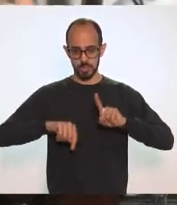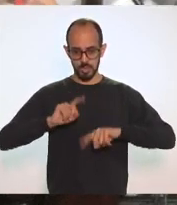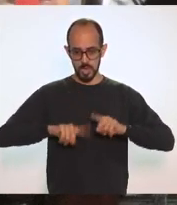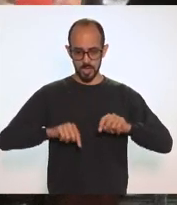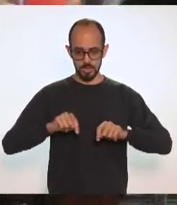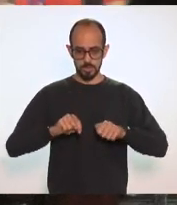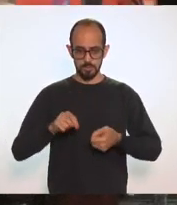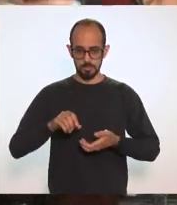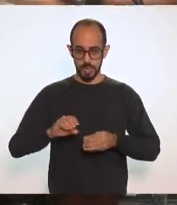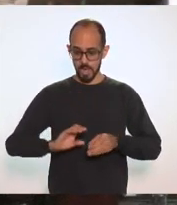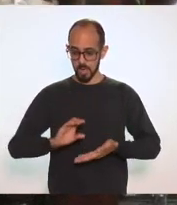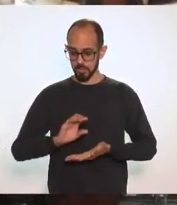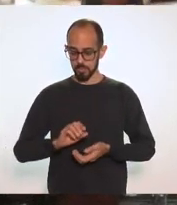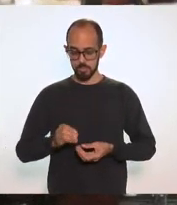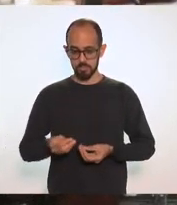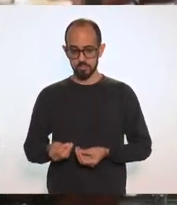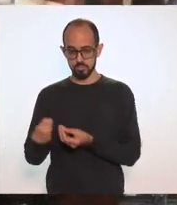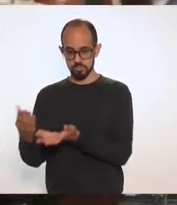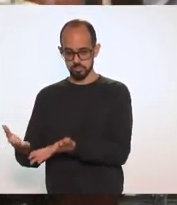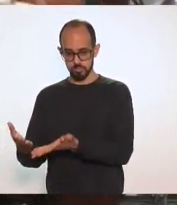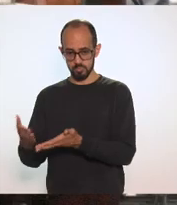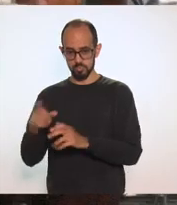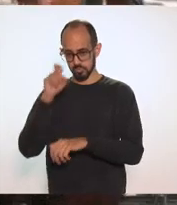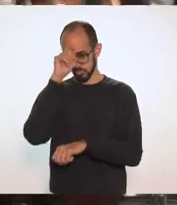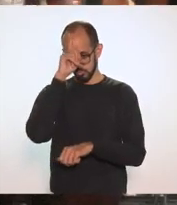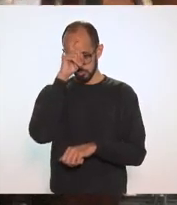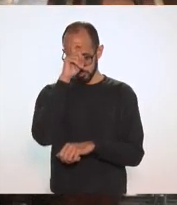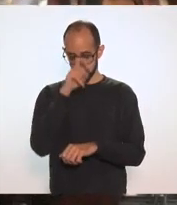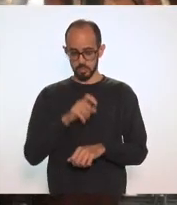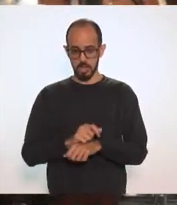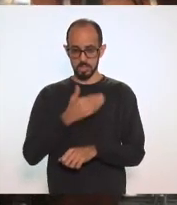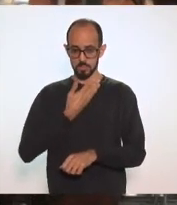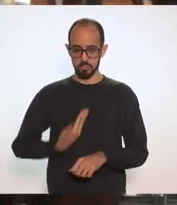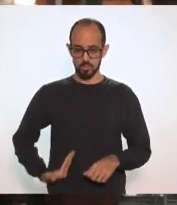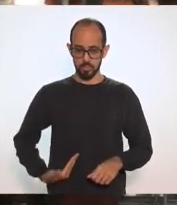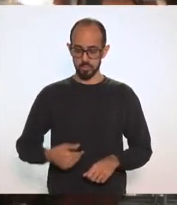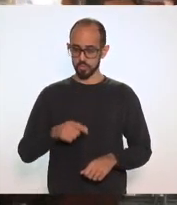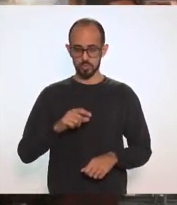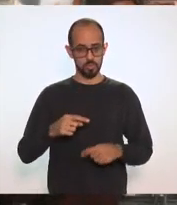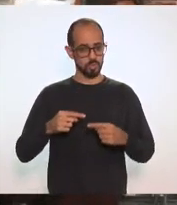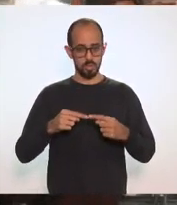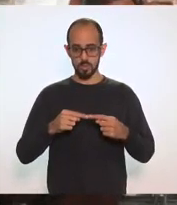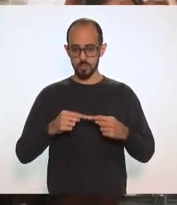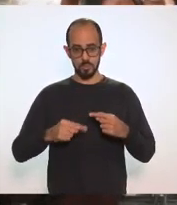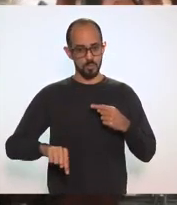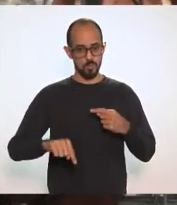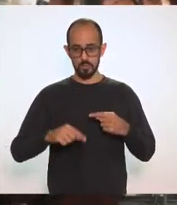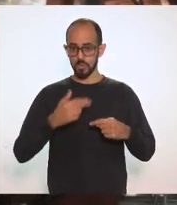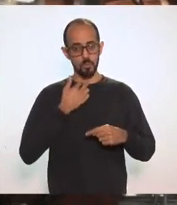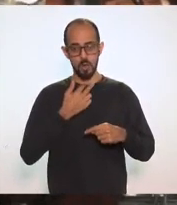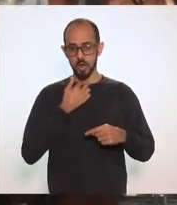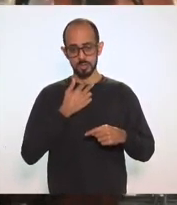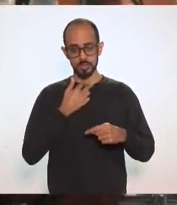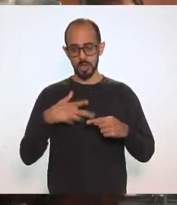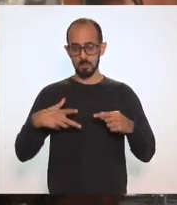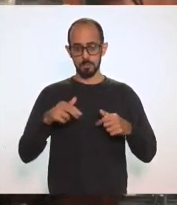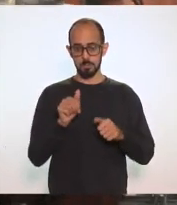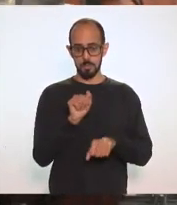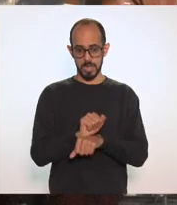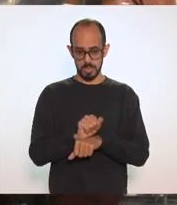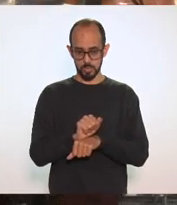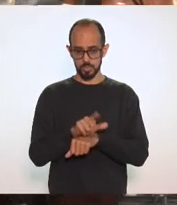finalidade de abastecer unidades públicas de saúde e demais serviços públicos, não serão interrompidos os prazos. Isso é